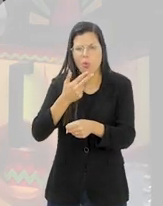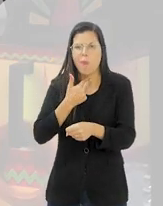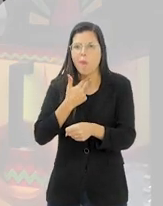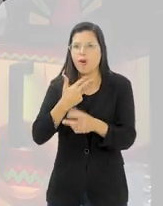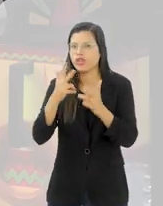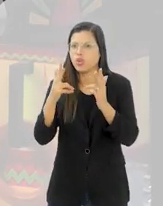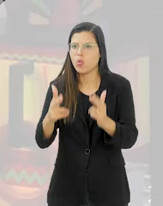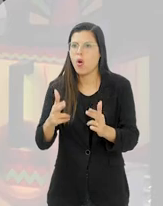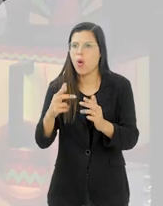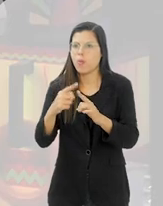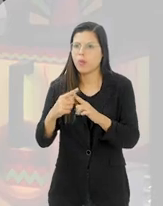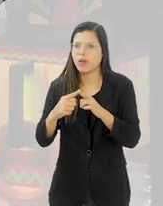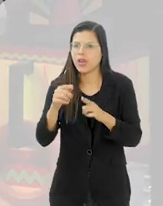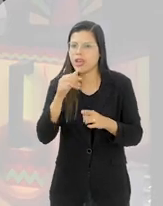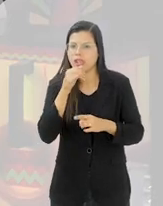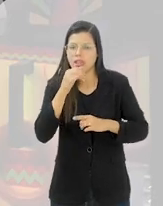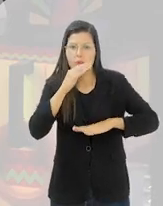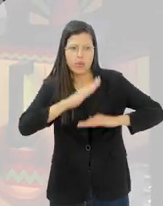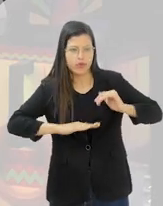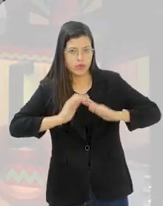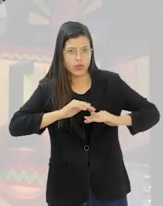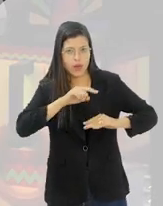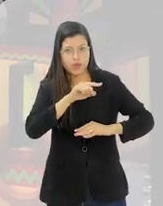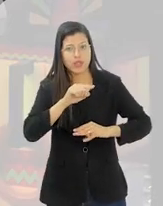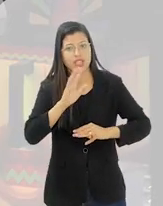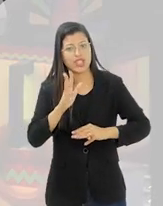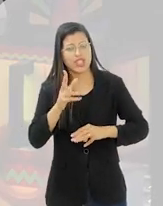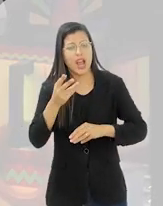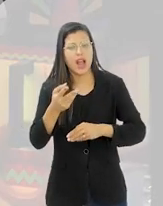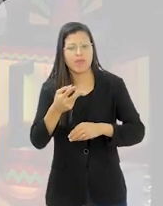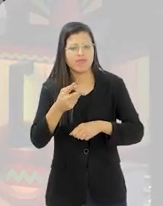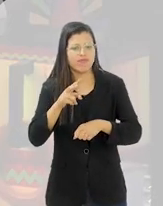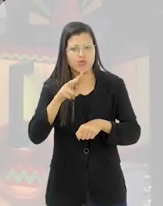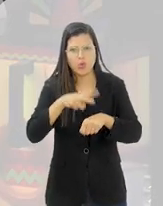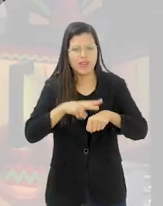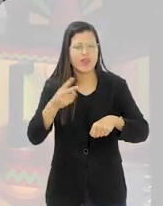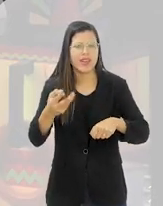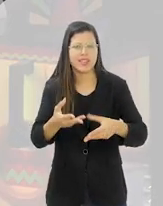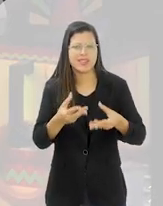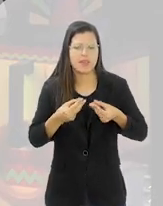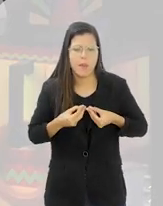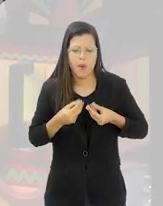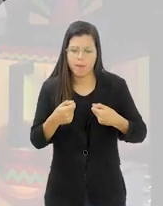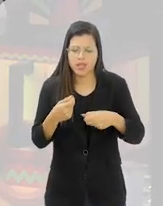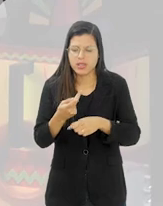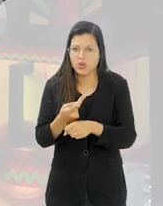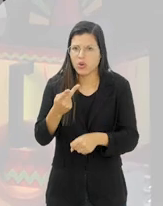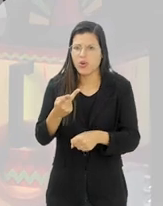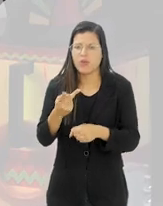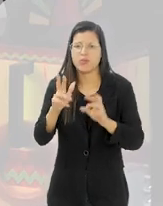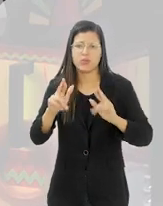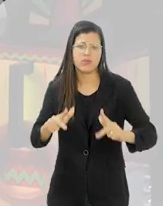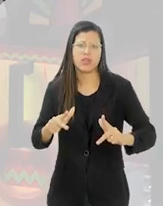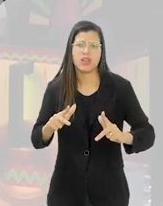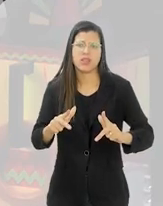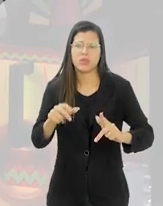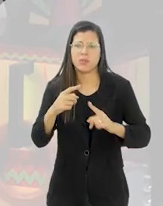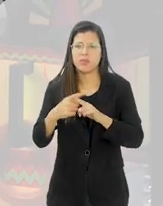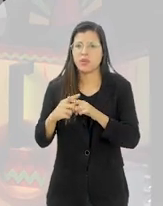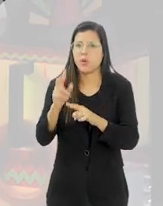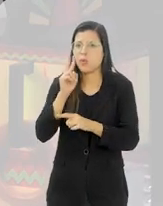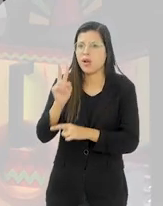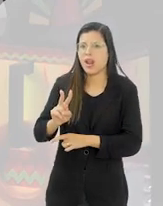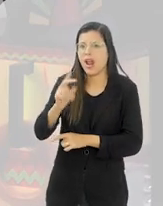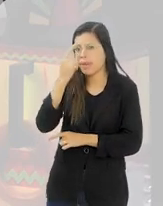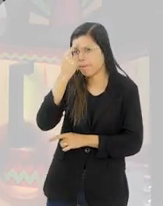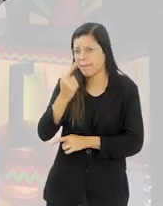Até porque você, profissional, já recebeu 3, 4 vezes, você tem que ter 4 troféus diferentes. Você trabalha com arte, aí você vai ficar olhando para a mesma imagem